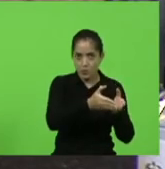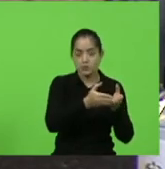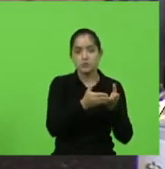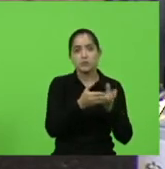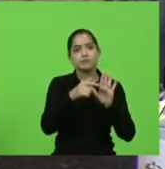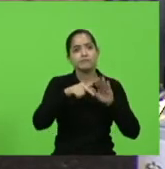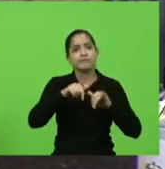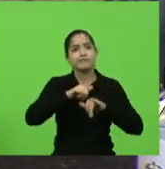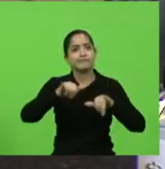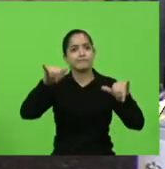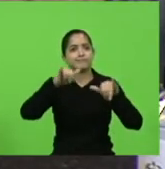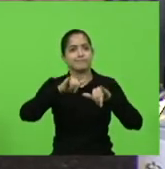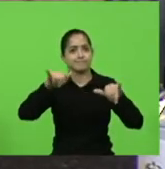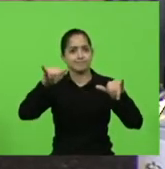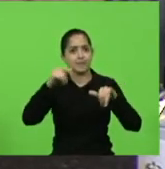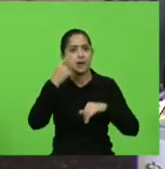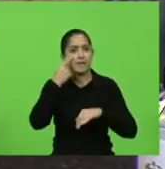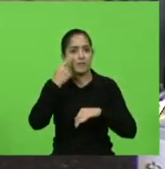Tem a matéria ali?